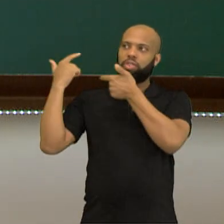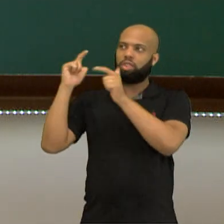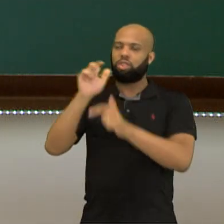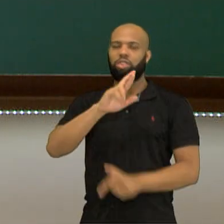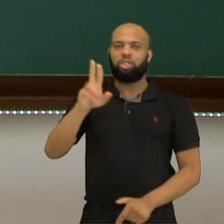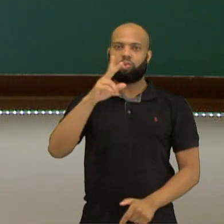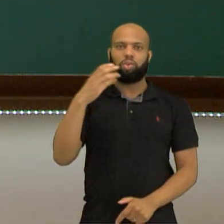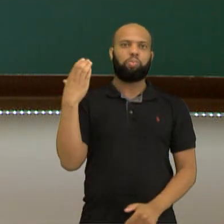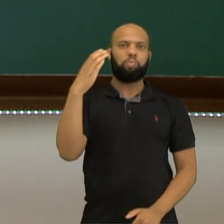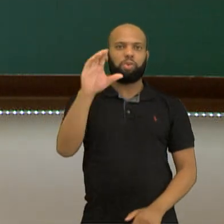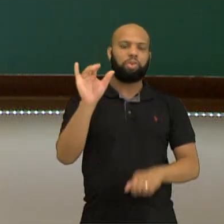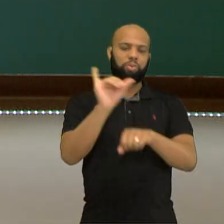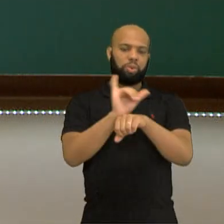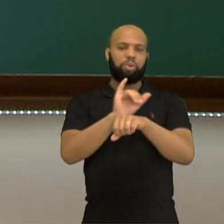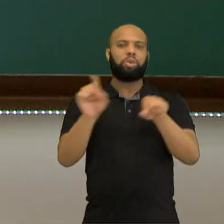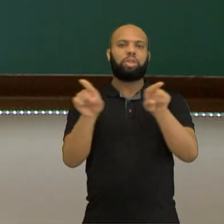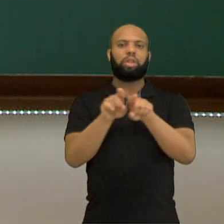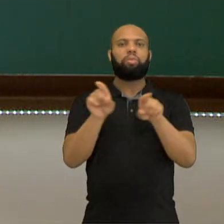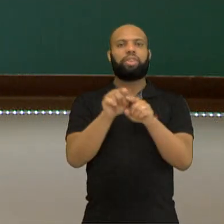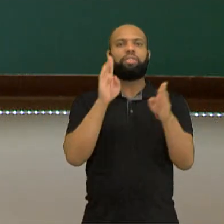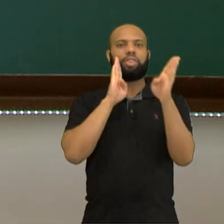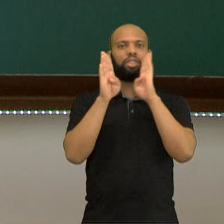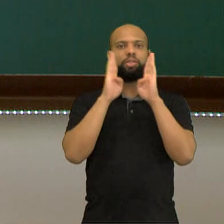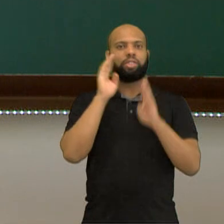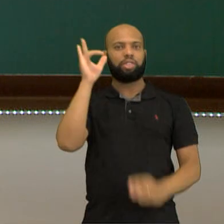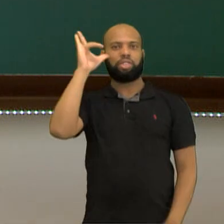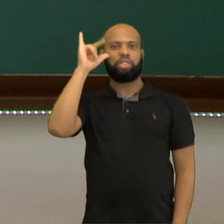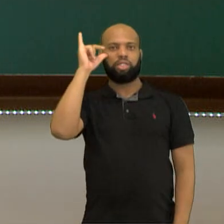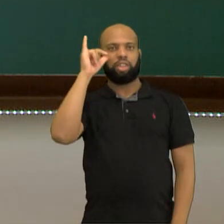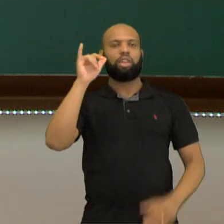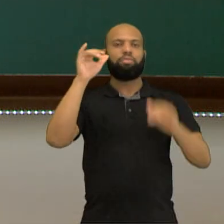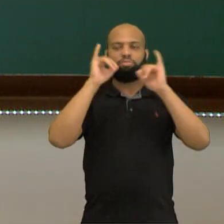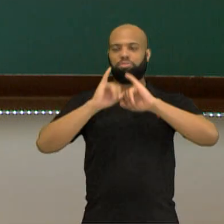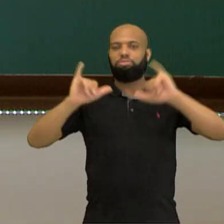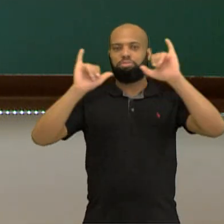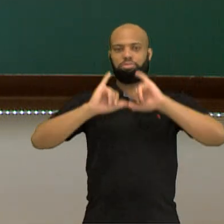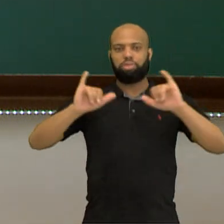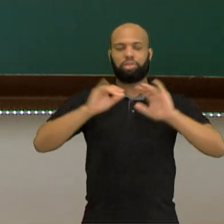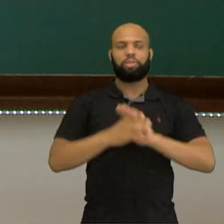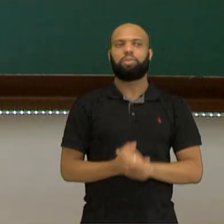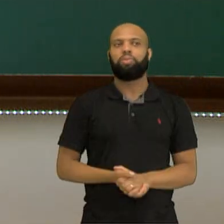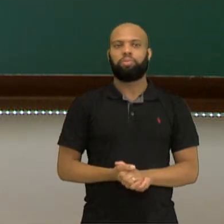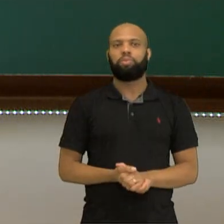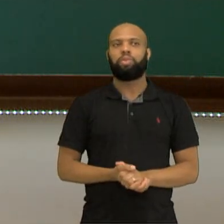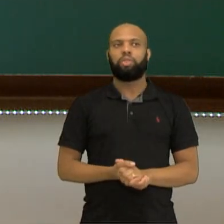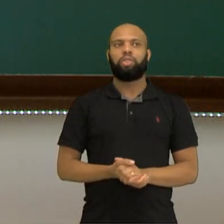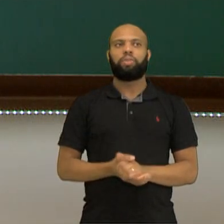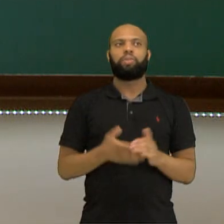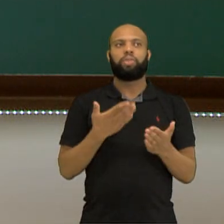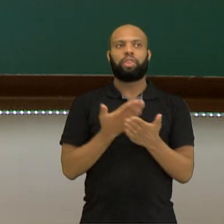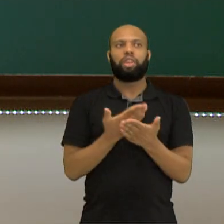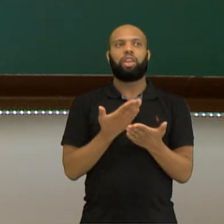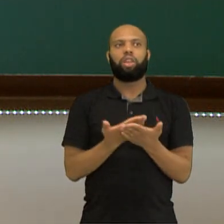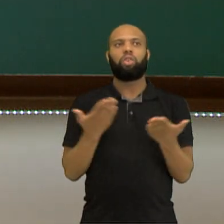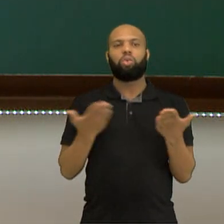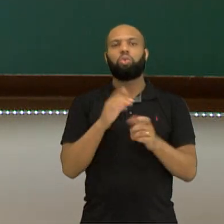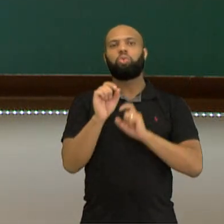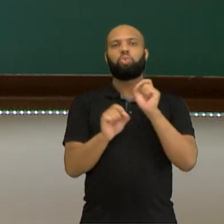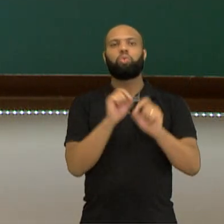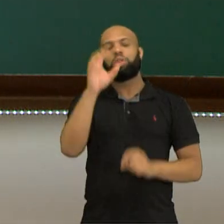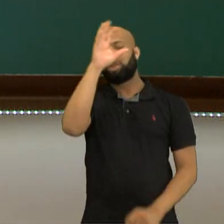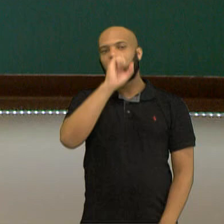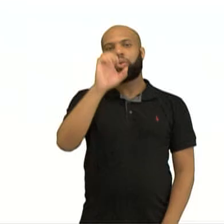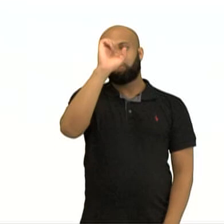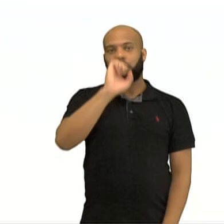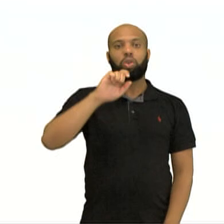Posta no YouTube, põe no Face, no Instagram, viraliza seu trabalho. Nessa aula, pessoal, nós